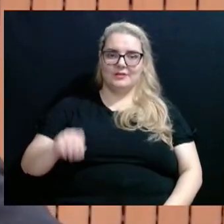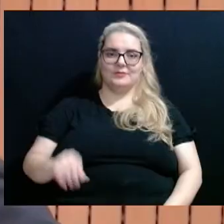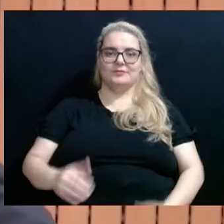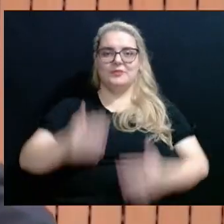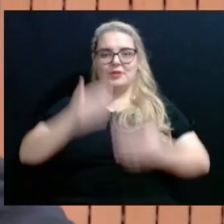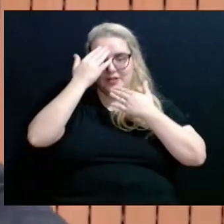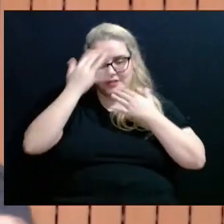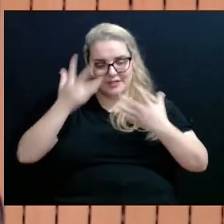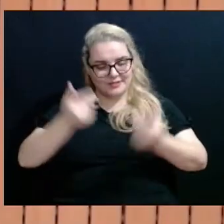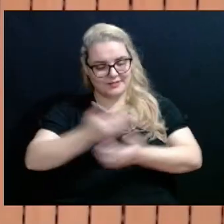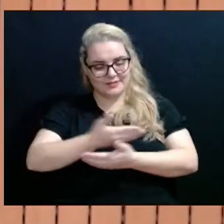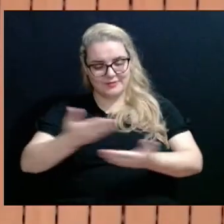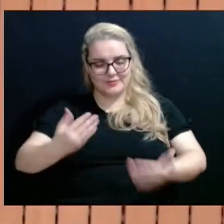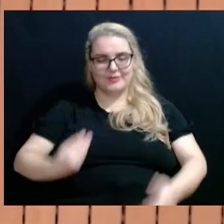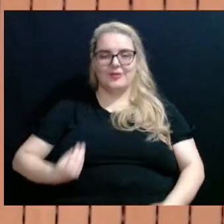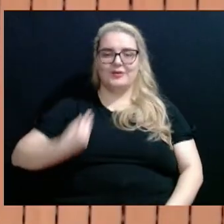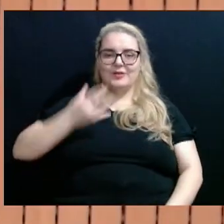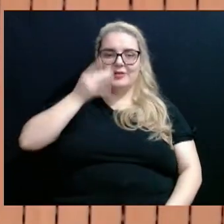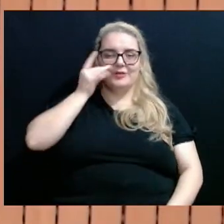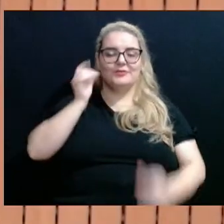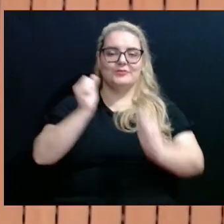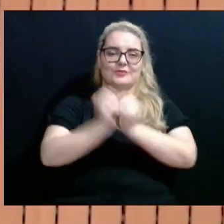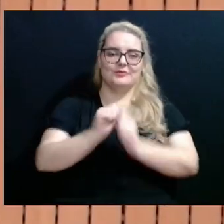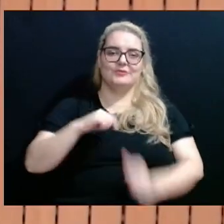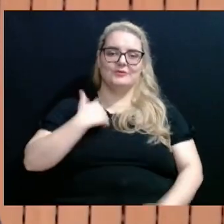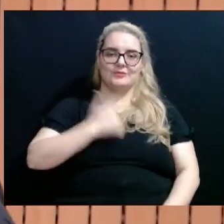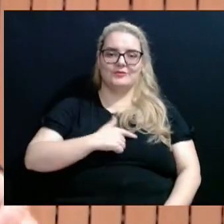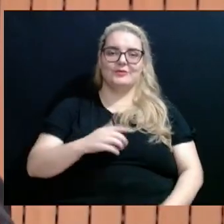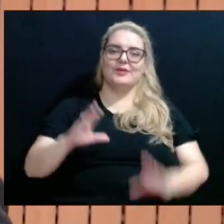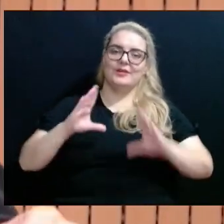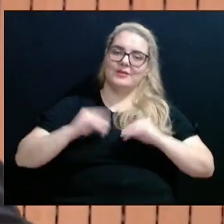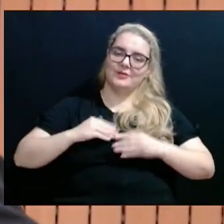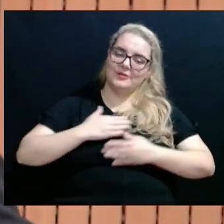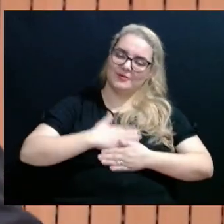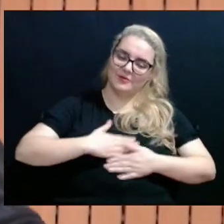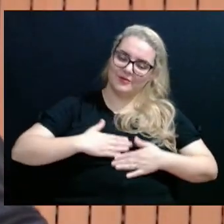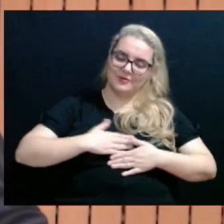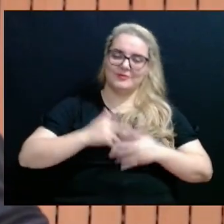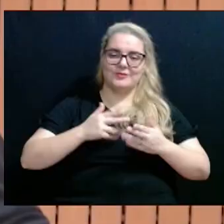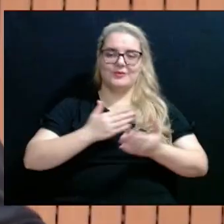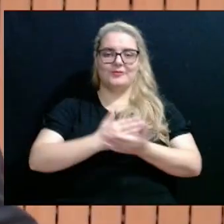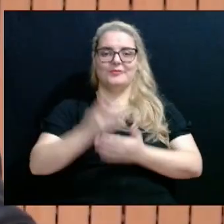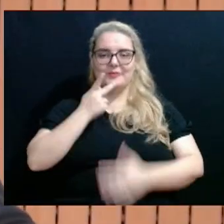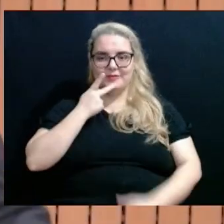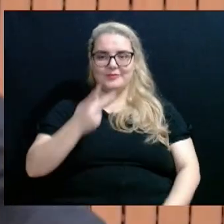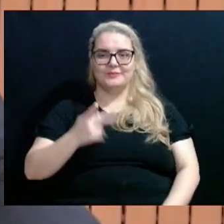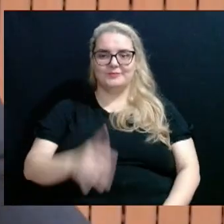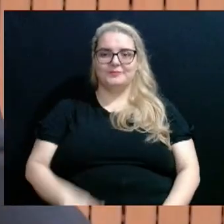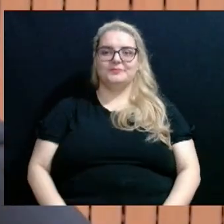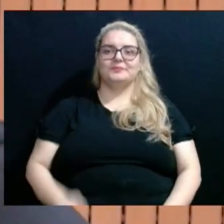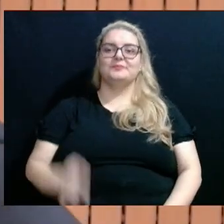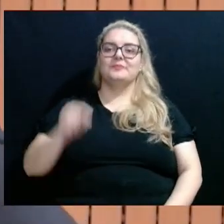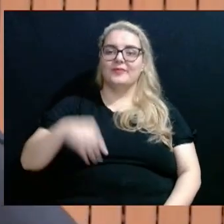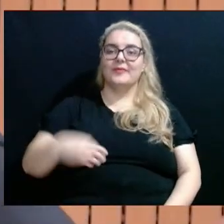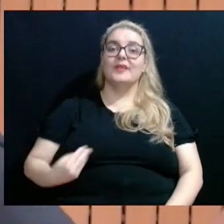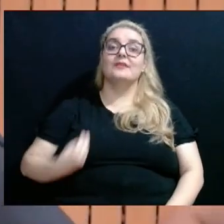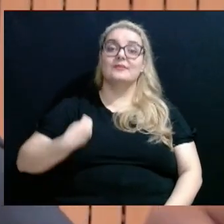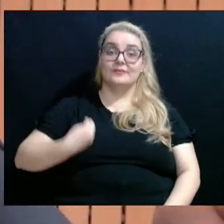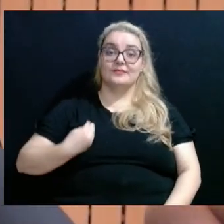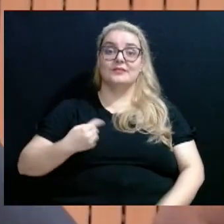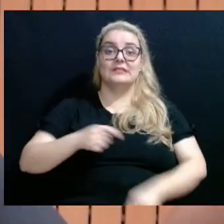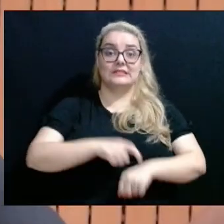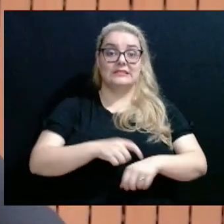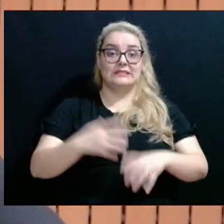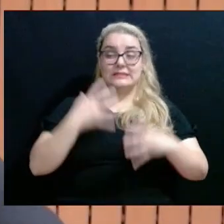vocês que estiveram aqui conosco, que noite agradável. Como eu disse no começo, aqui nós vivemos momentos de muita